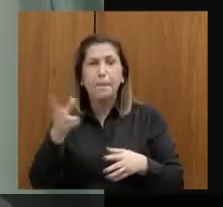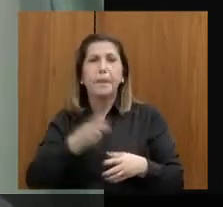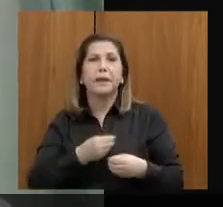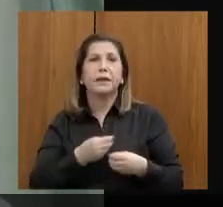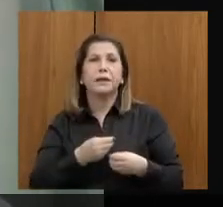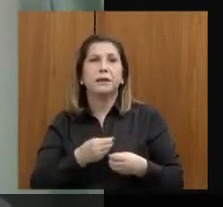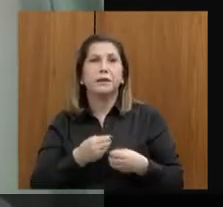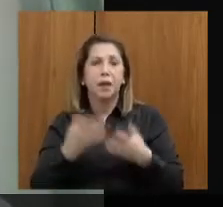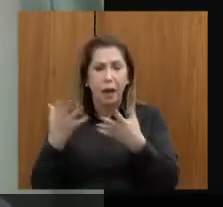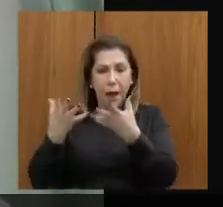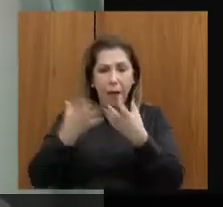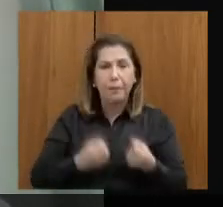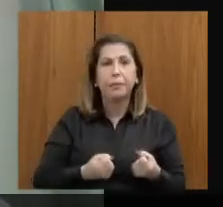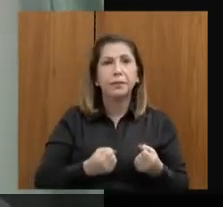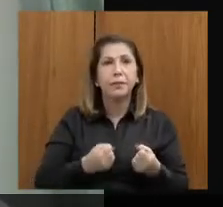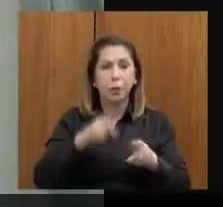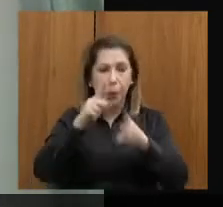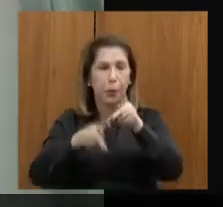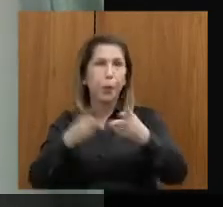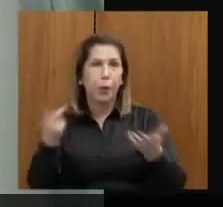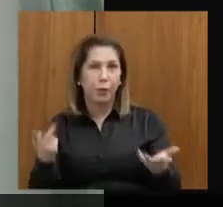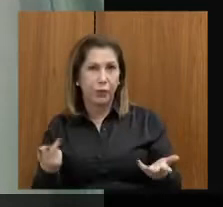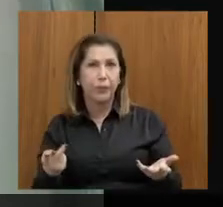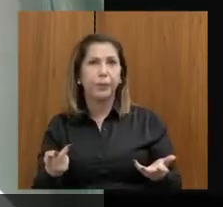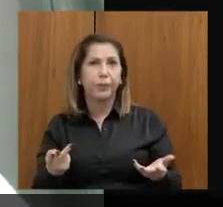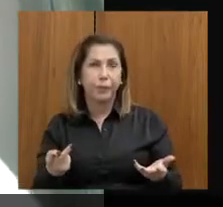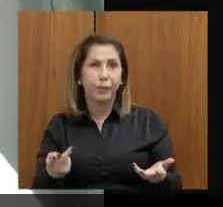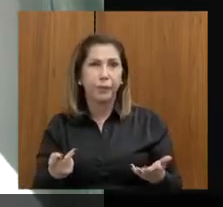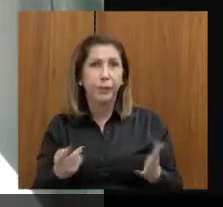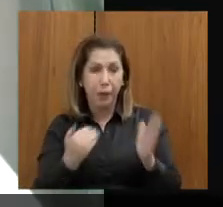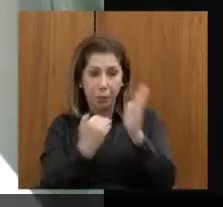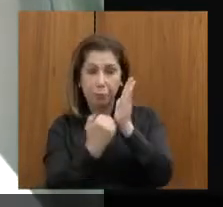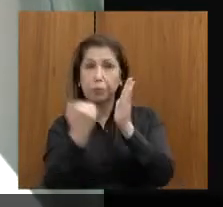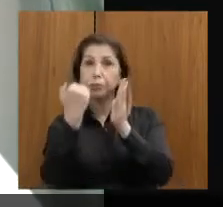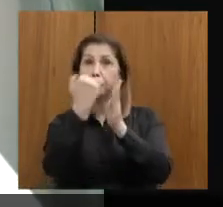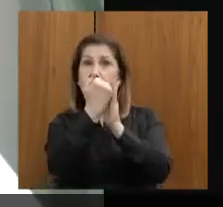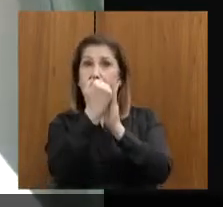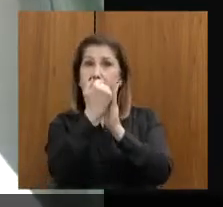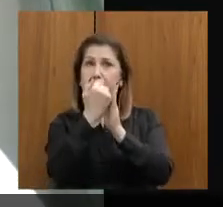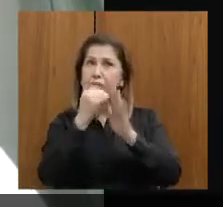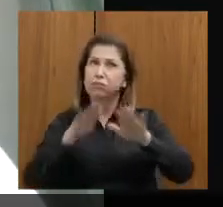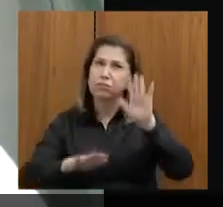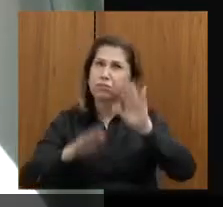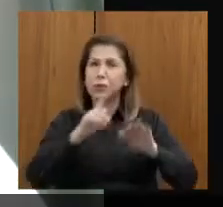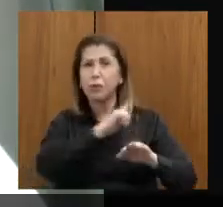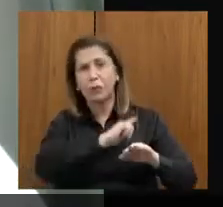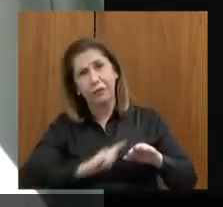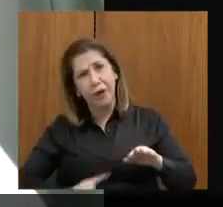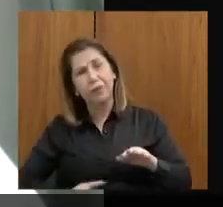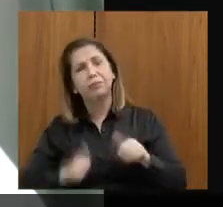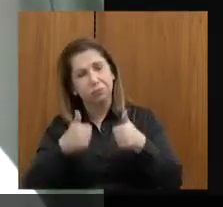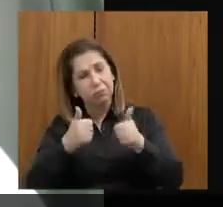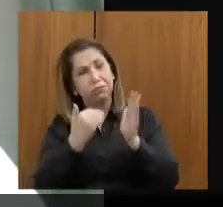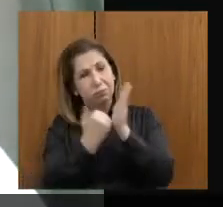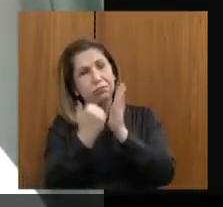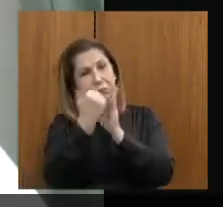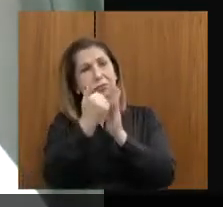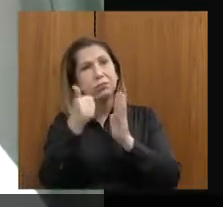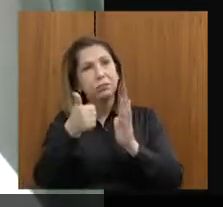efetivação do direito de se possa ou uma houve avanço talvez de alguns governos o outro